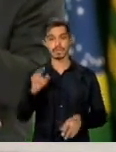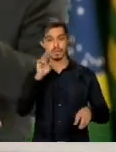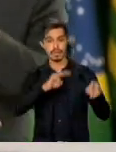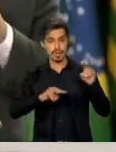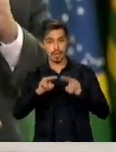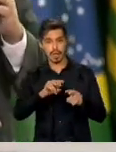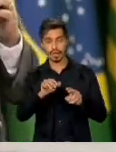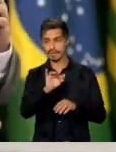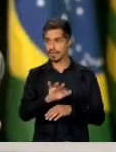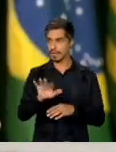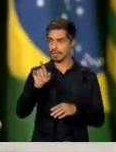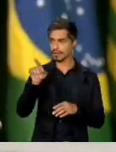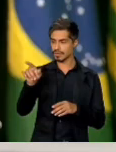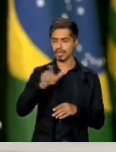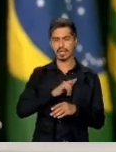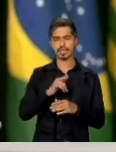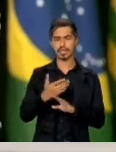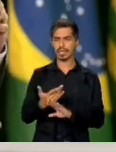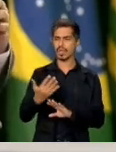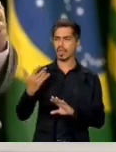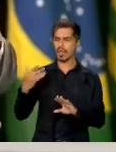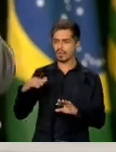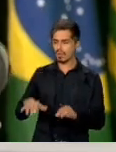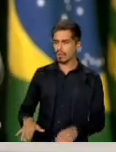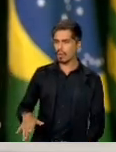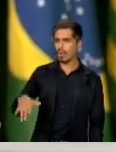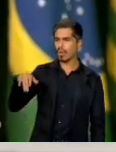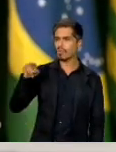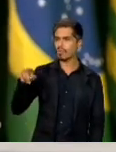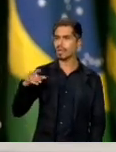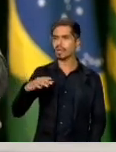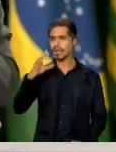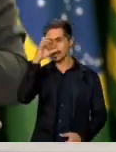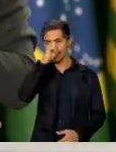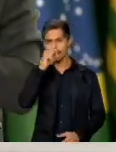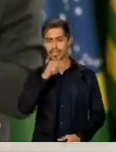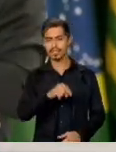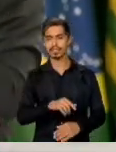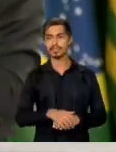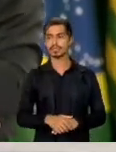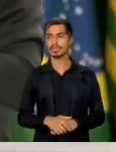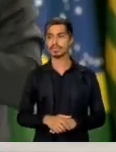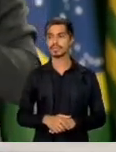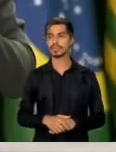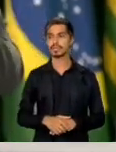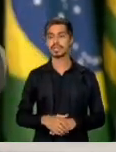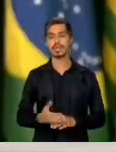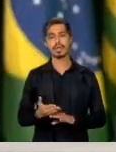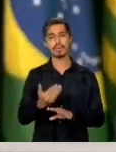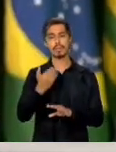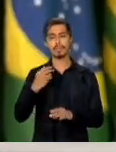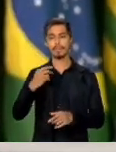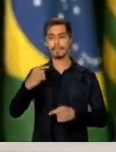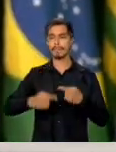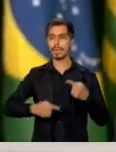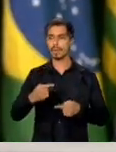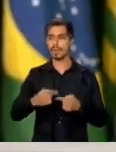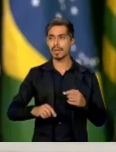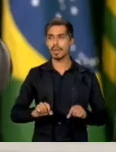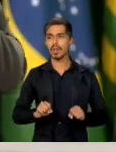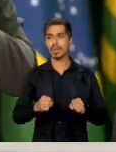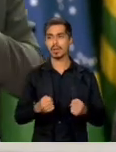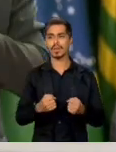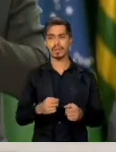o senhor tem desde a sua origem, desde a sua luta sindical, desde a sua luta política, percebendo